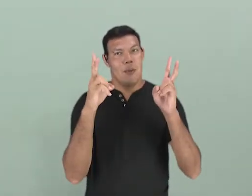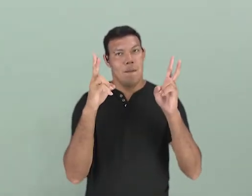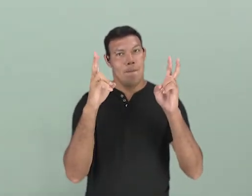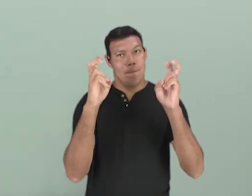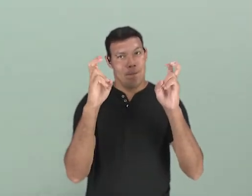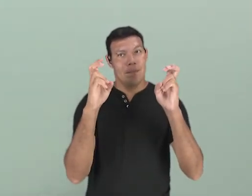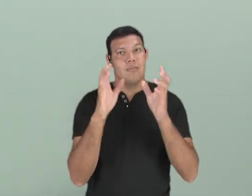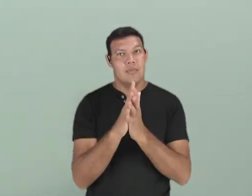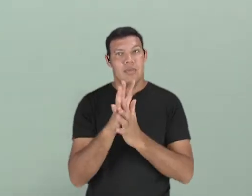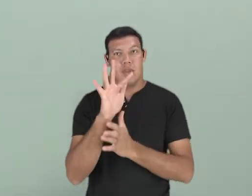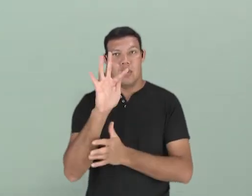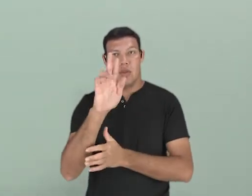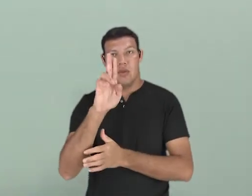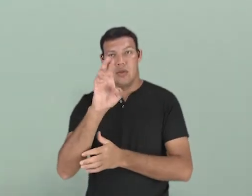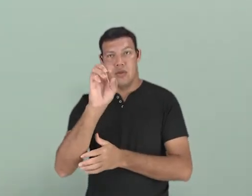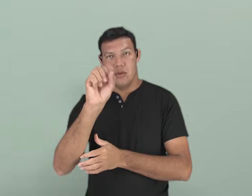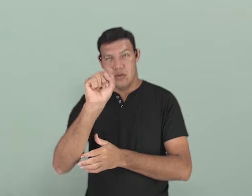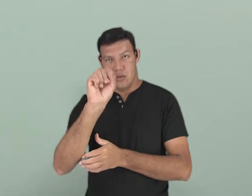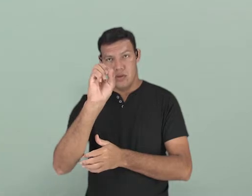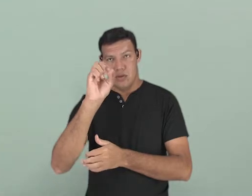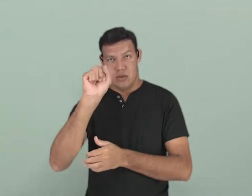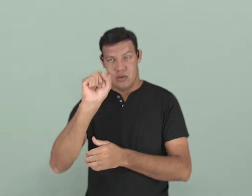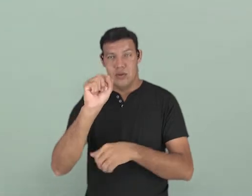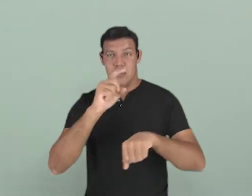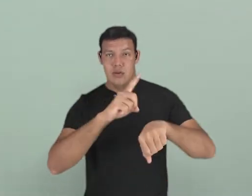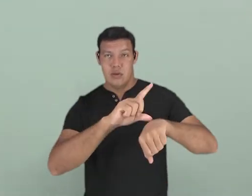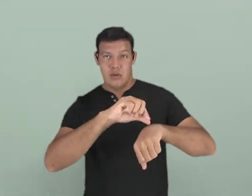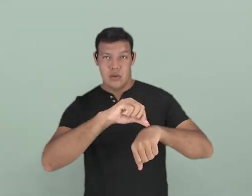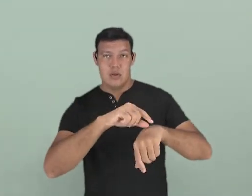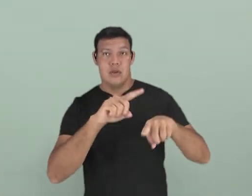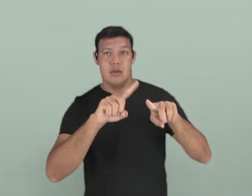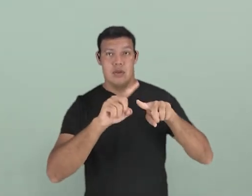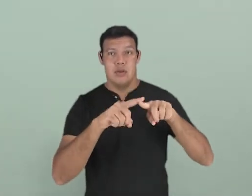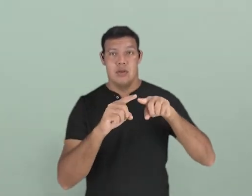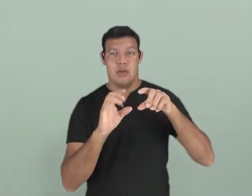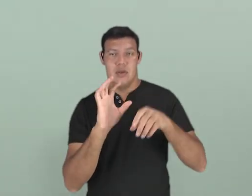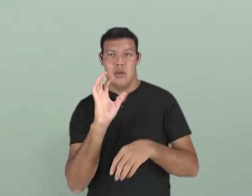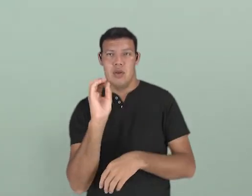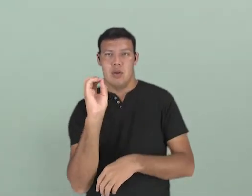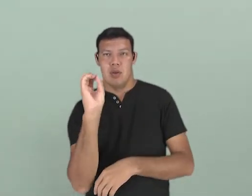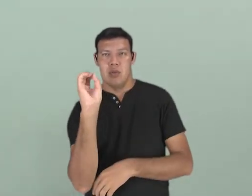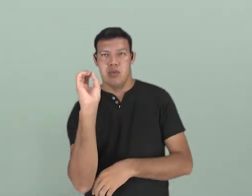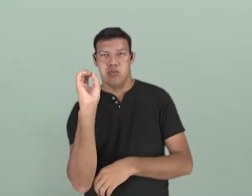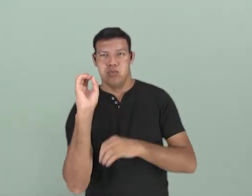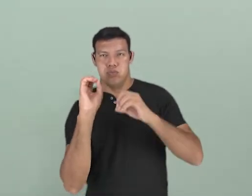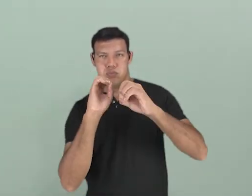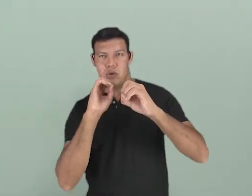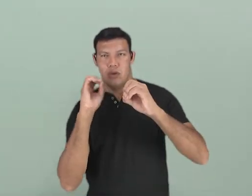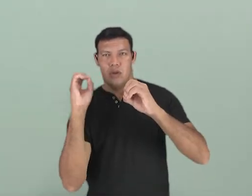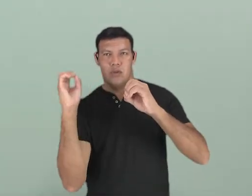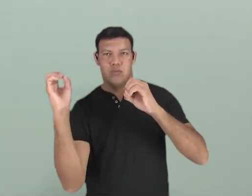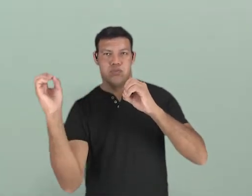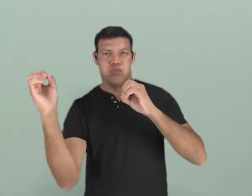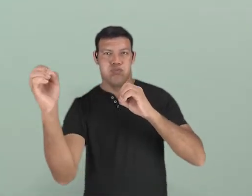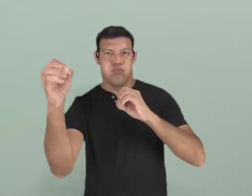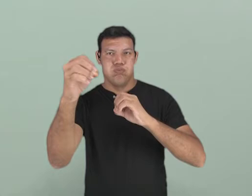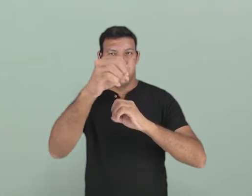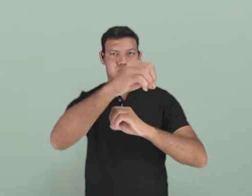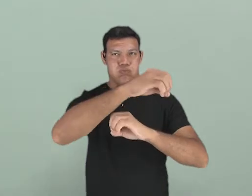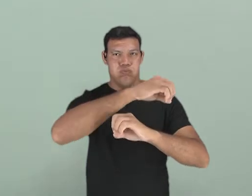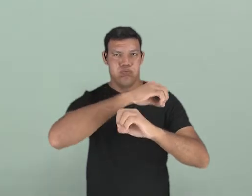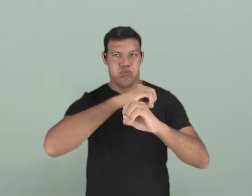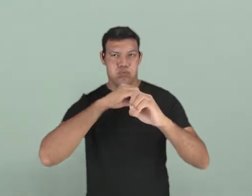do movimento de rotação da Terra, que leva 24 horas e mais umas horinhas, que como eles não conseguem calcular,